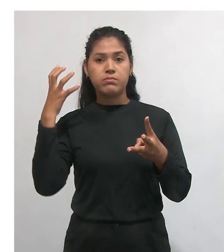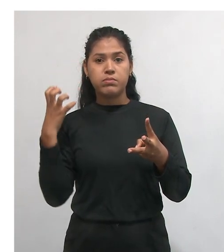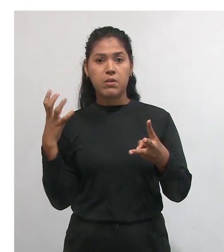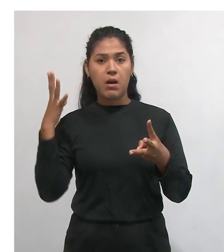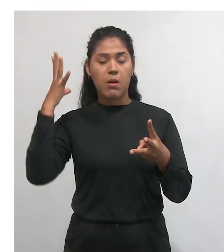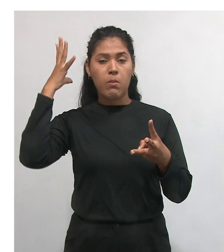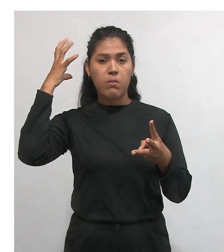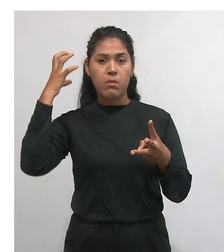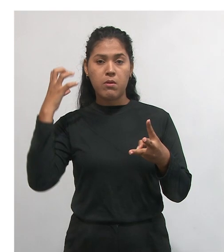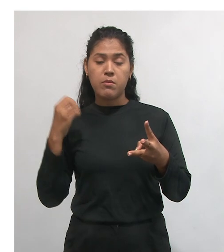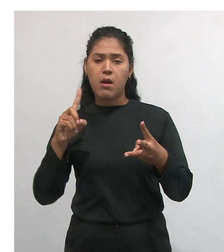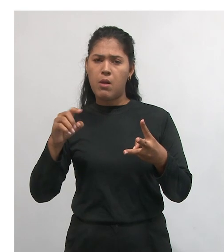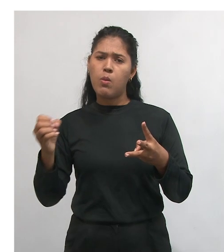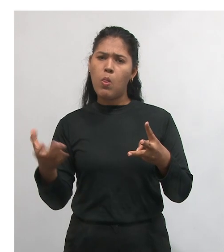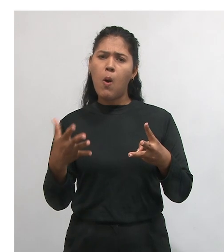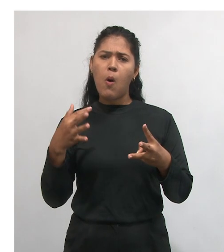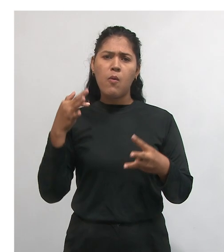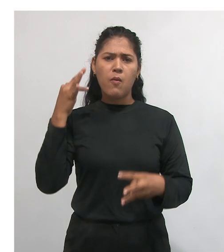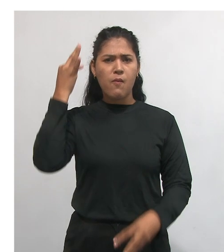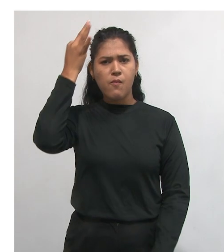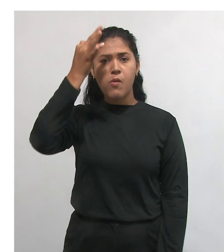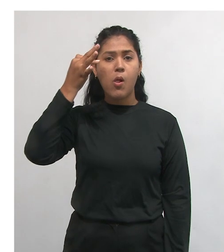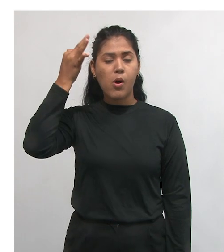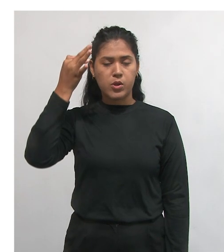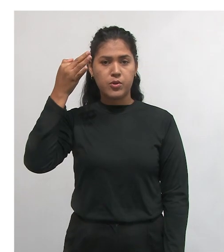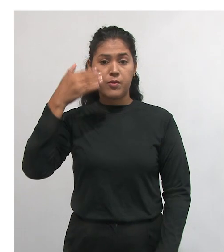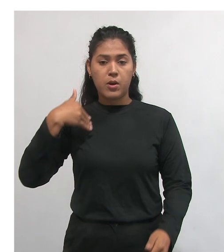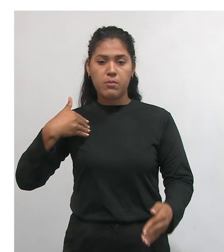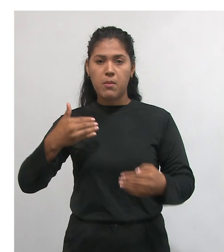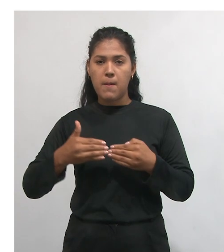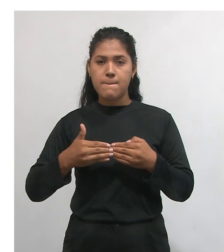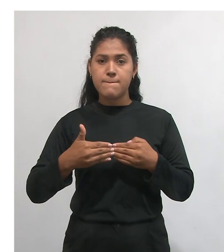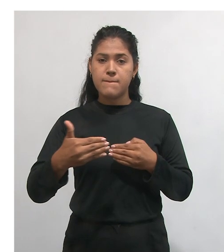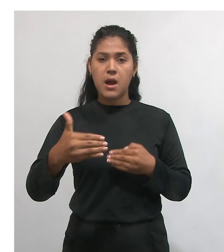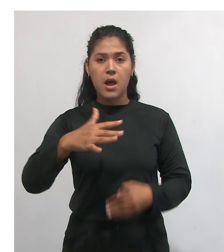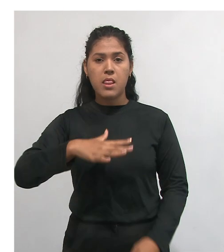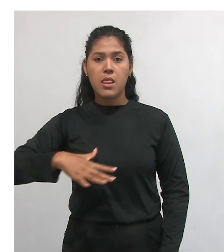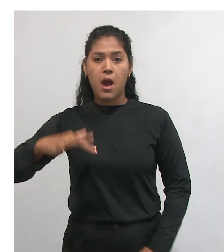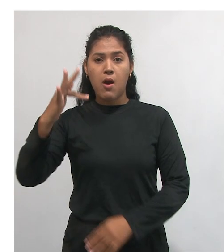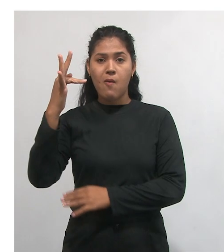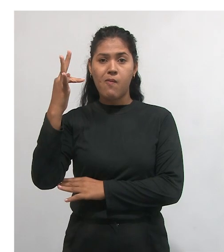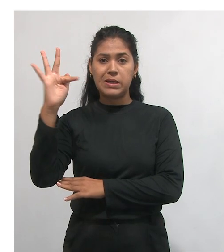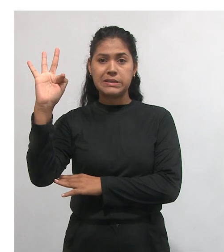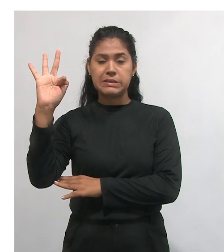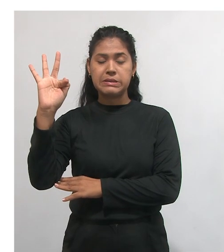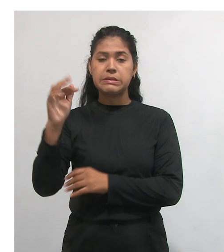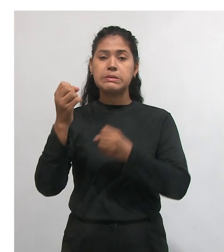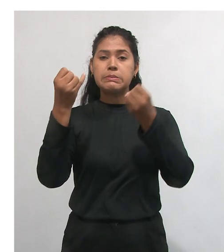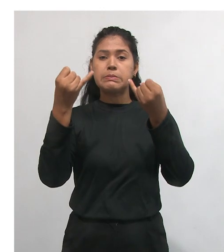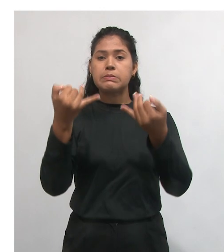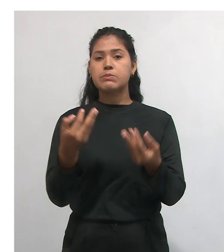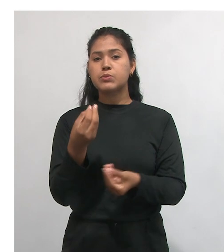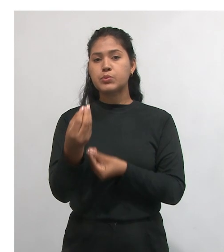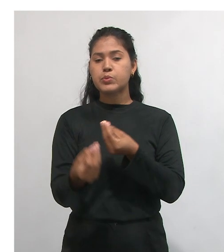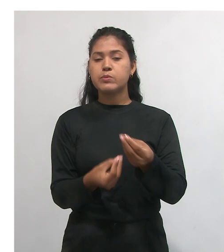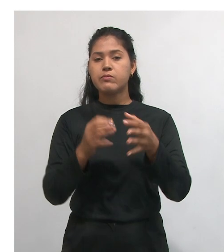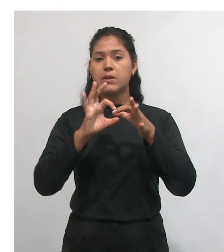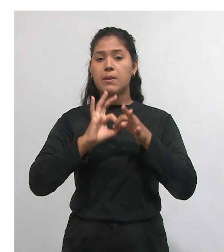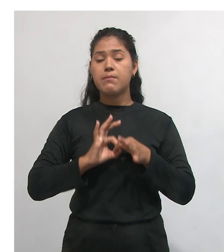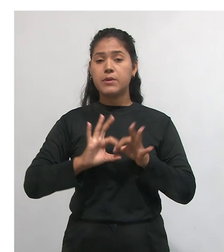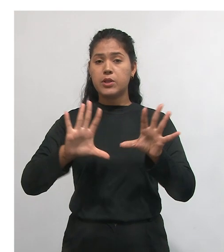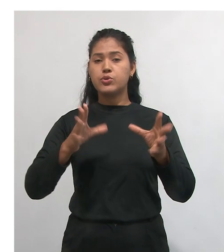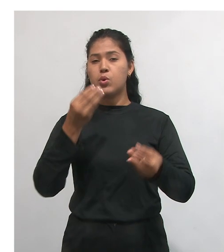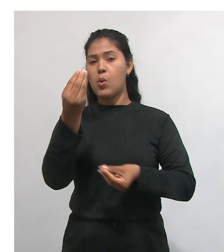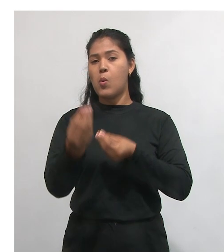né, que está mais próximo da Revolução Francesa, enaltece a liberdade como